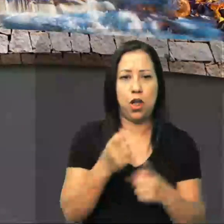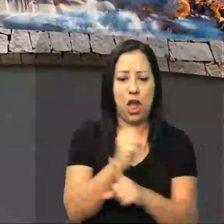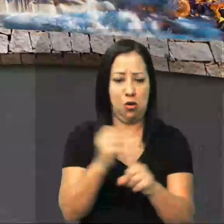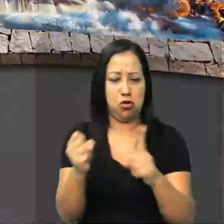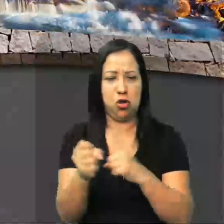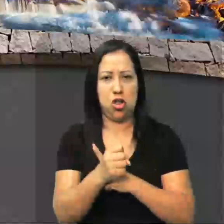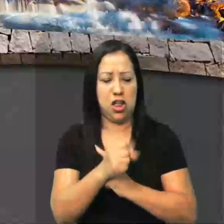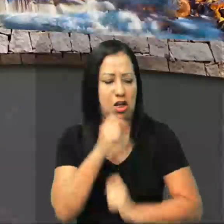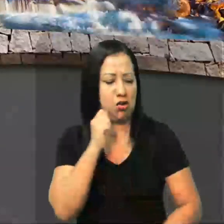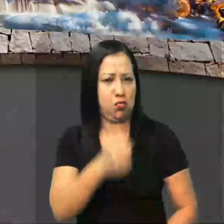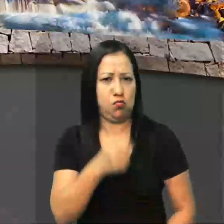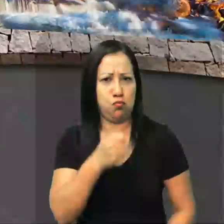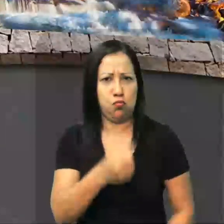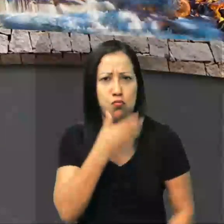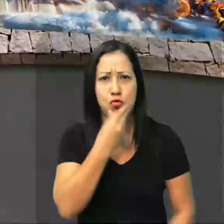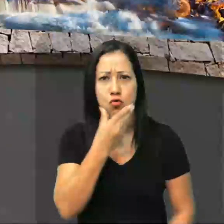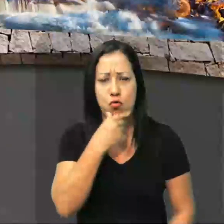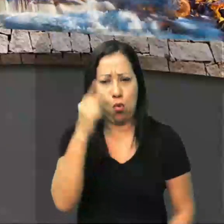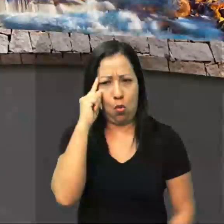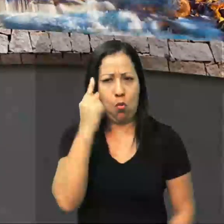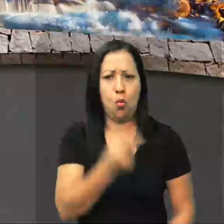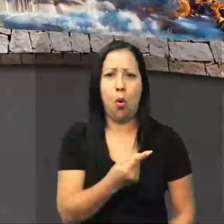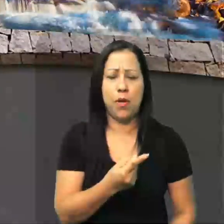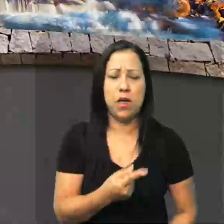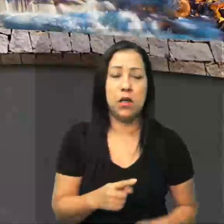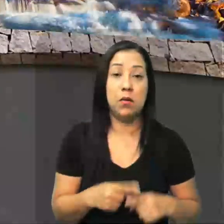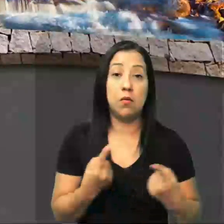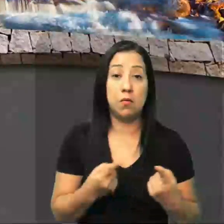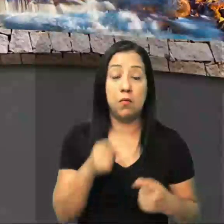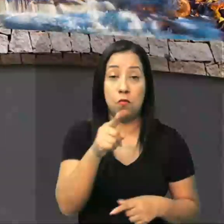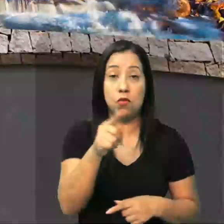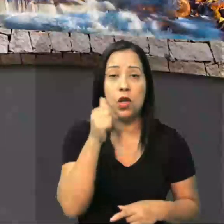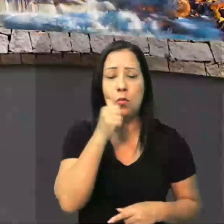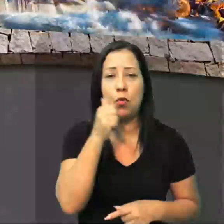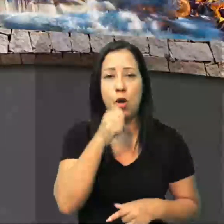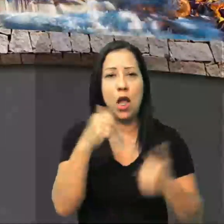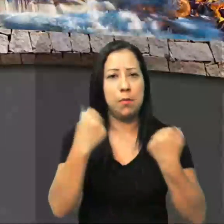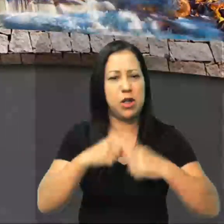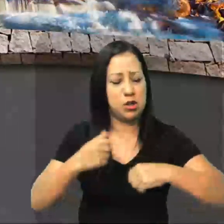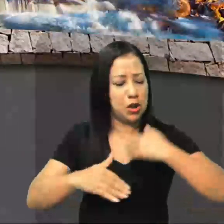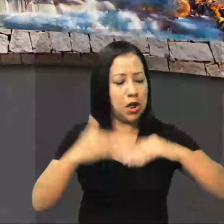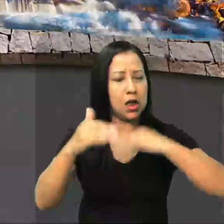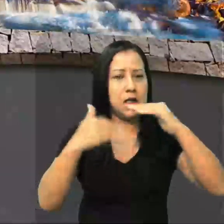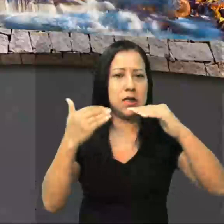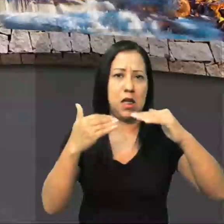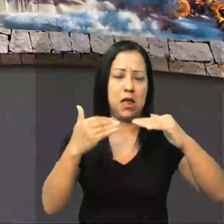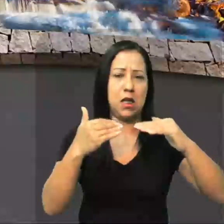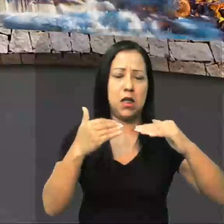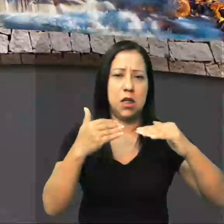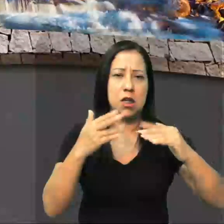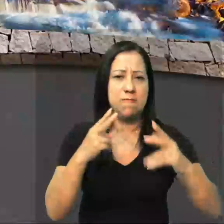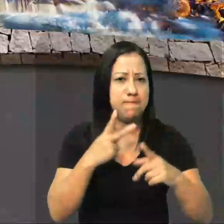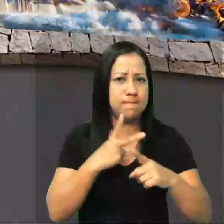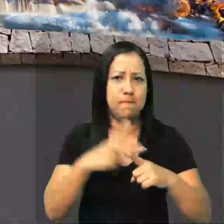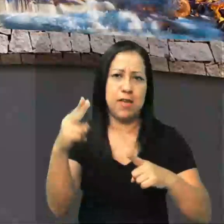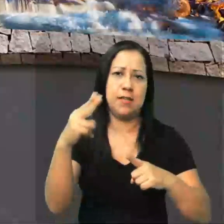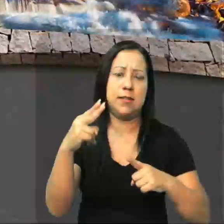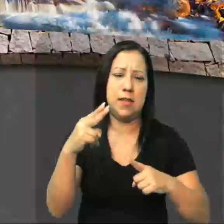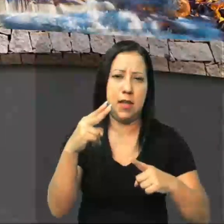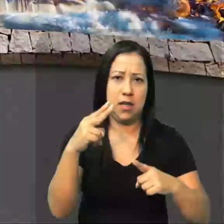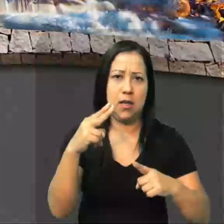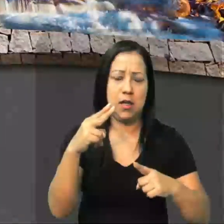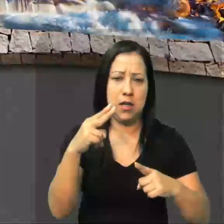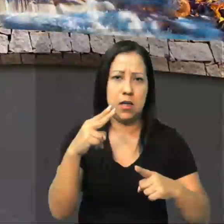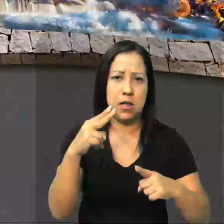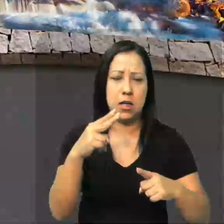Portanto, você vai crescer com isso. Portanto, precisamos de vencer essas dificuldades com um